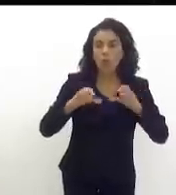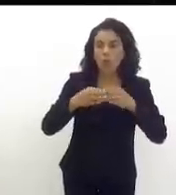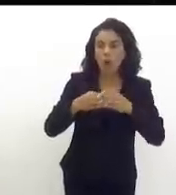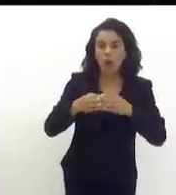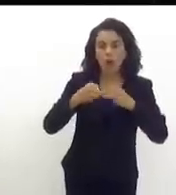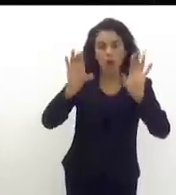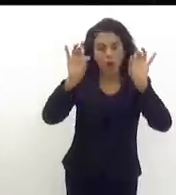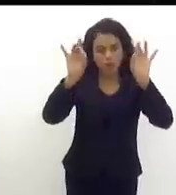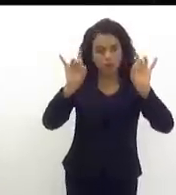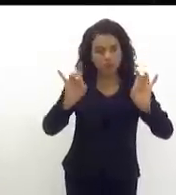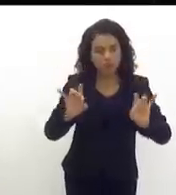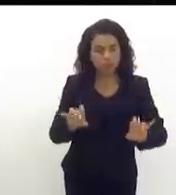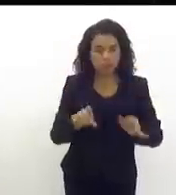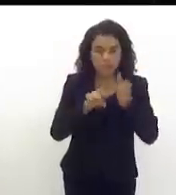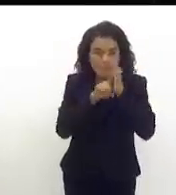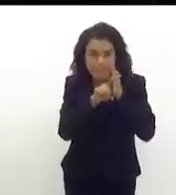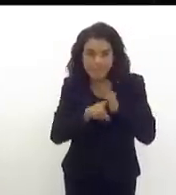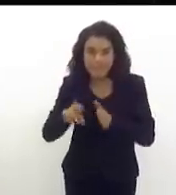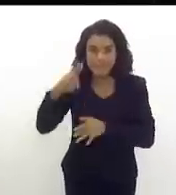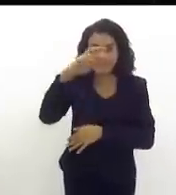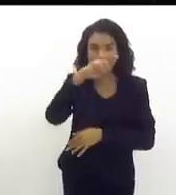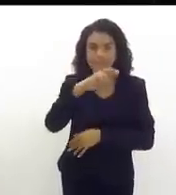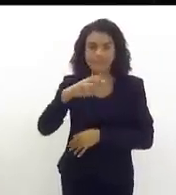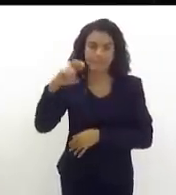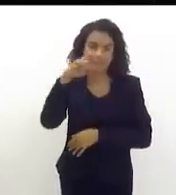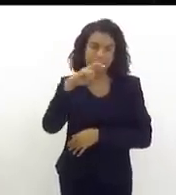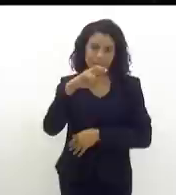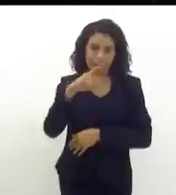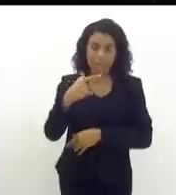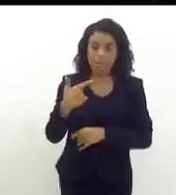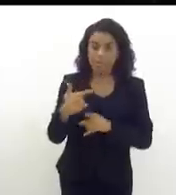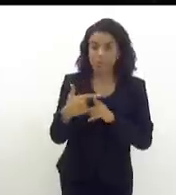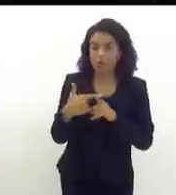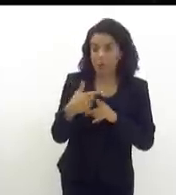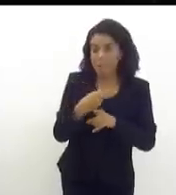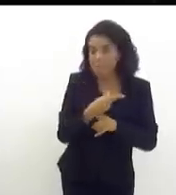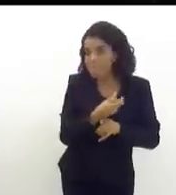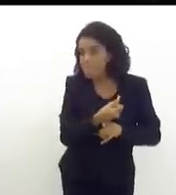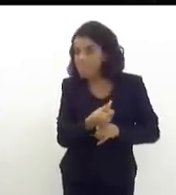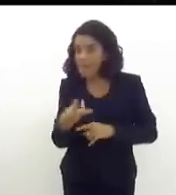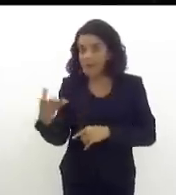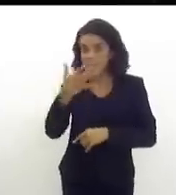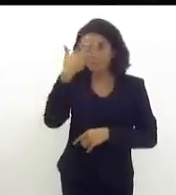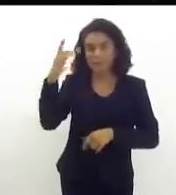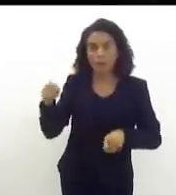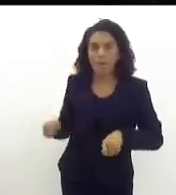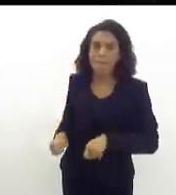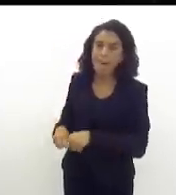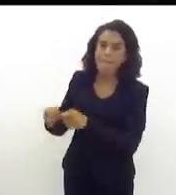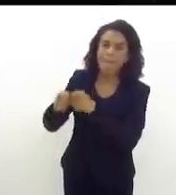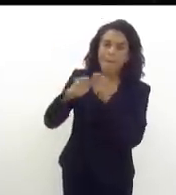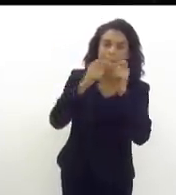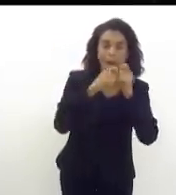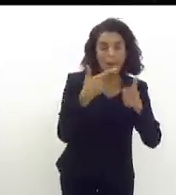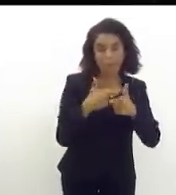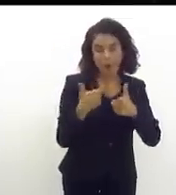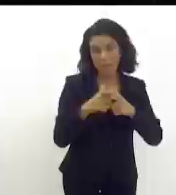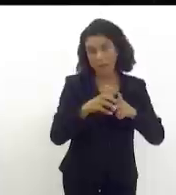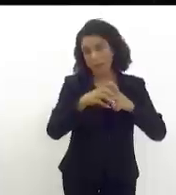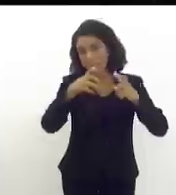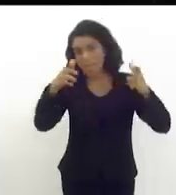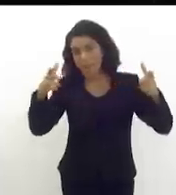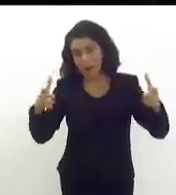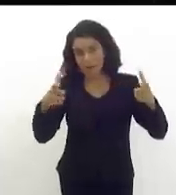especial para investigar esse caso antes que tenha maiores mais pessoas prejudicadas e maiores problemas e